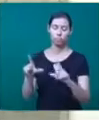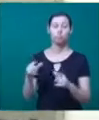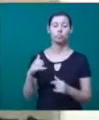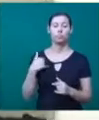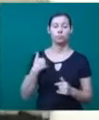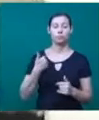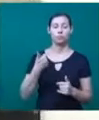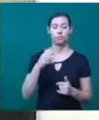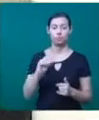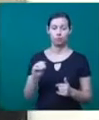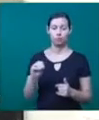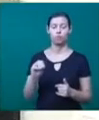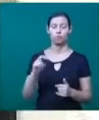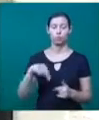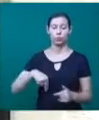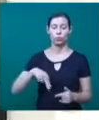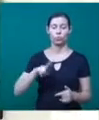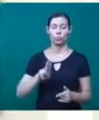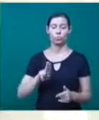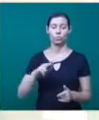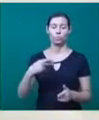do núcleo.